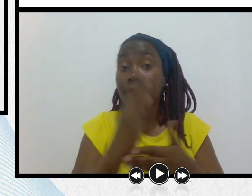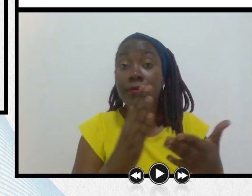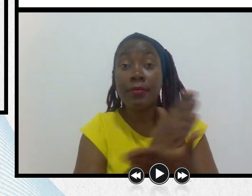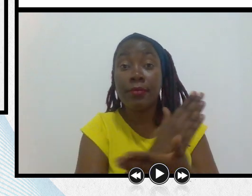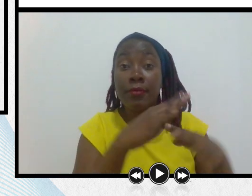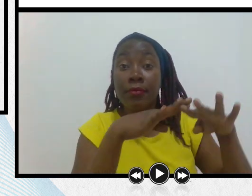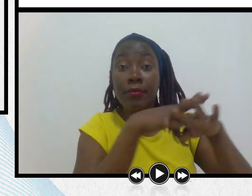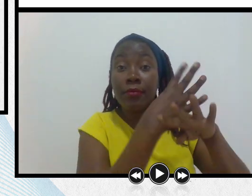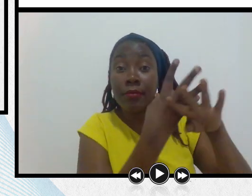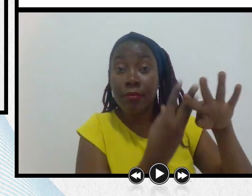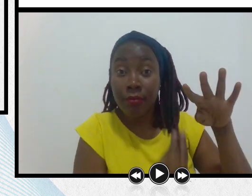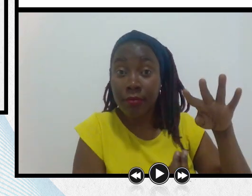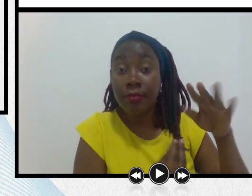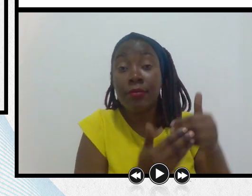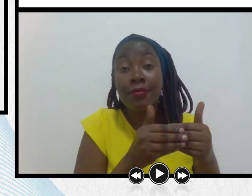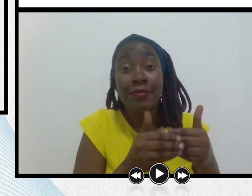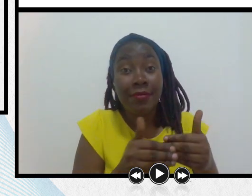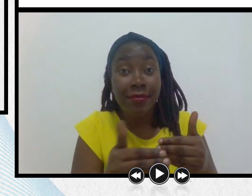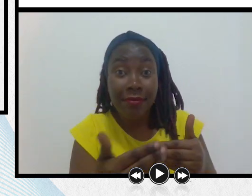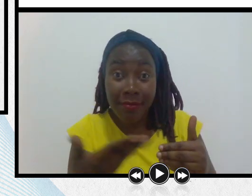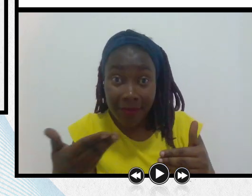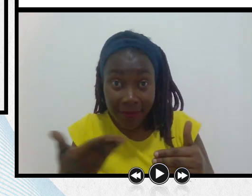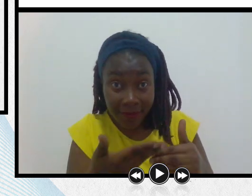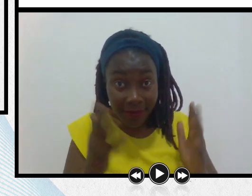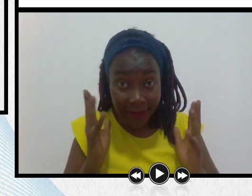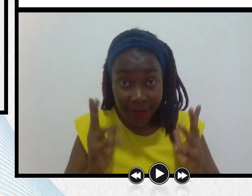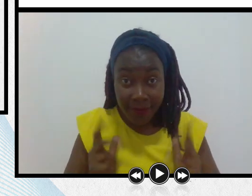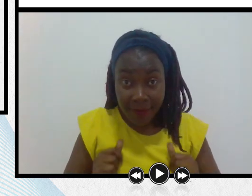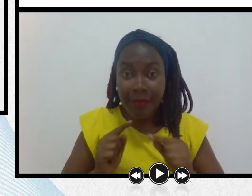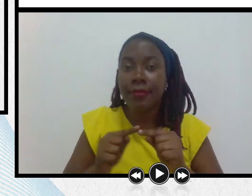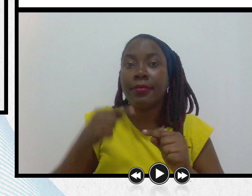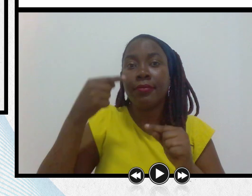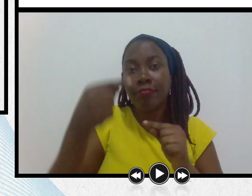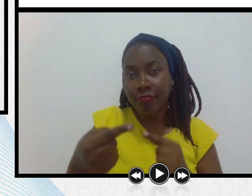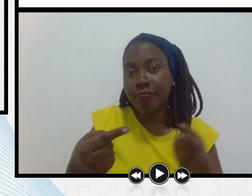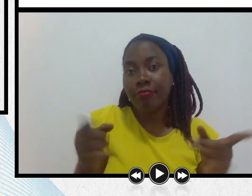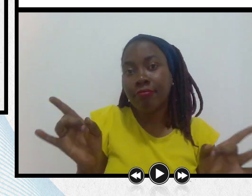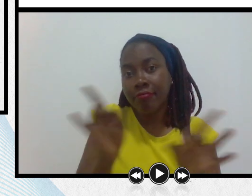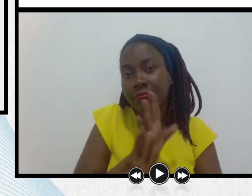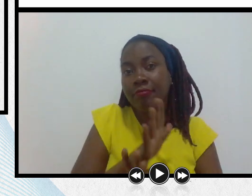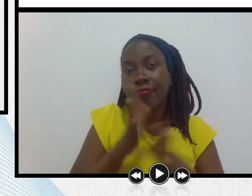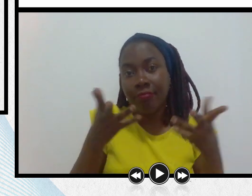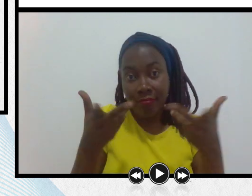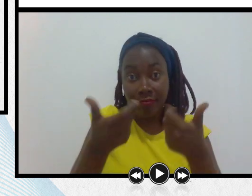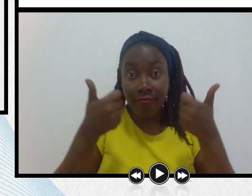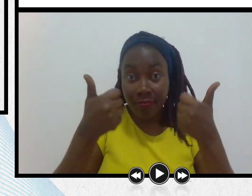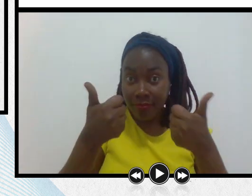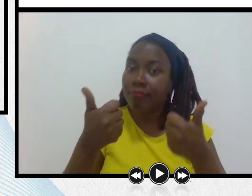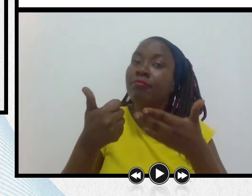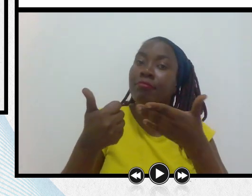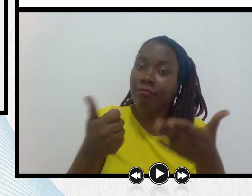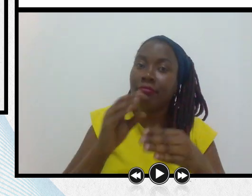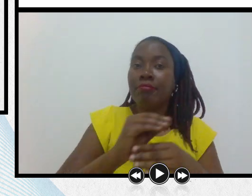de filtração, e aí, a partir dessa filtração, aí sim, depois que ela tiver com uma qualidade boa, aí